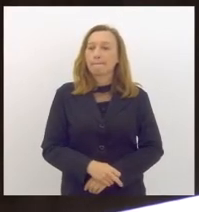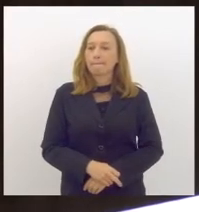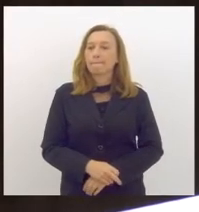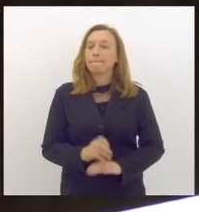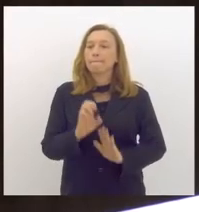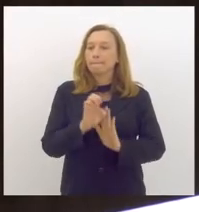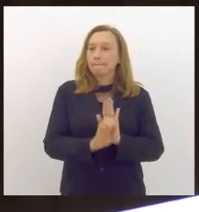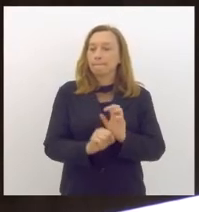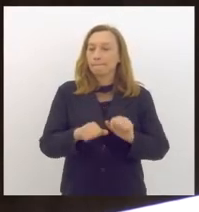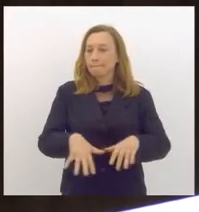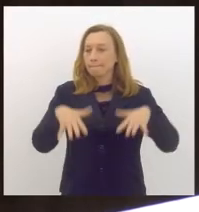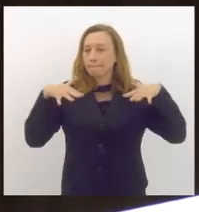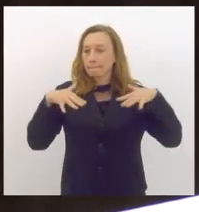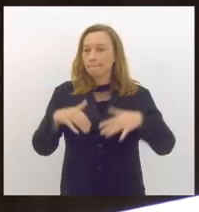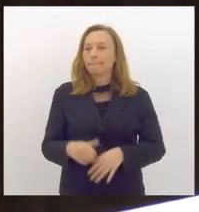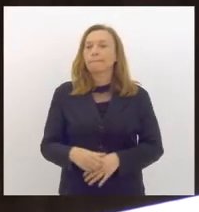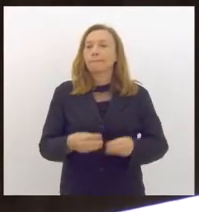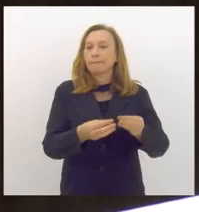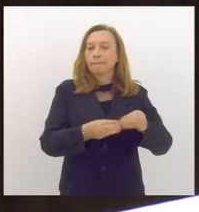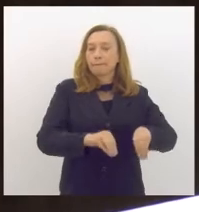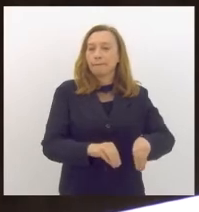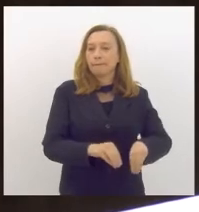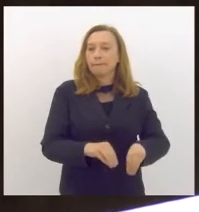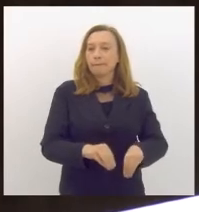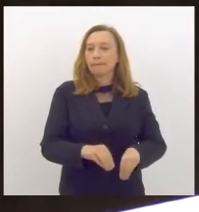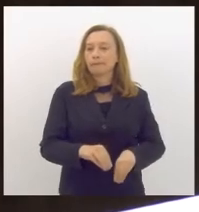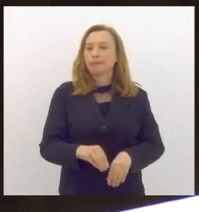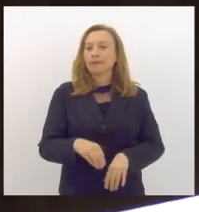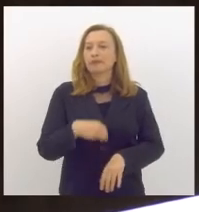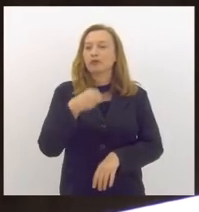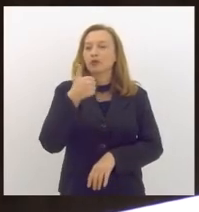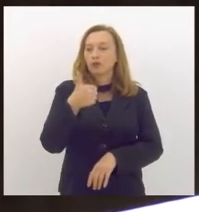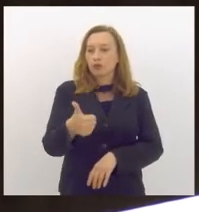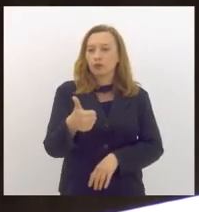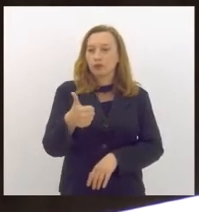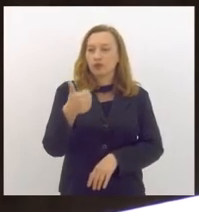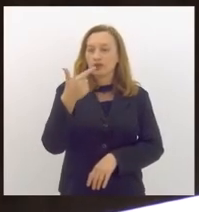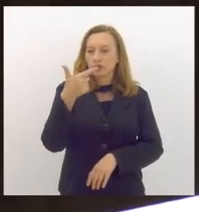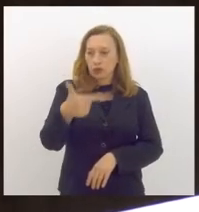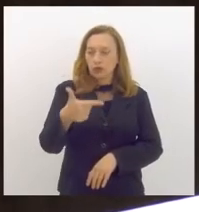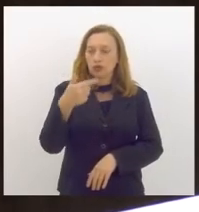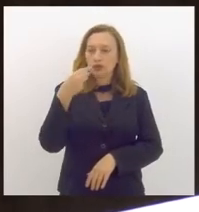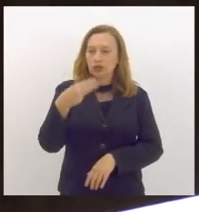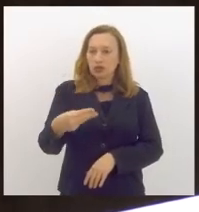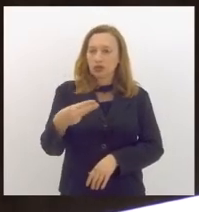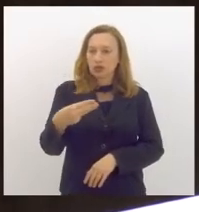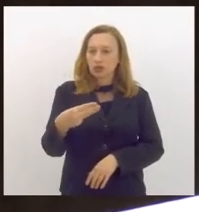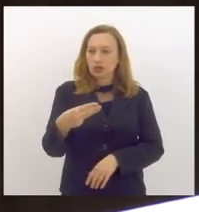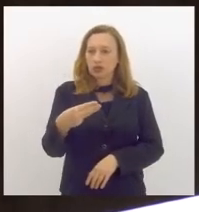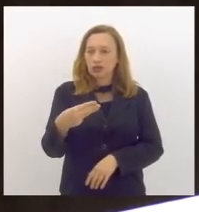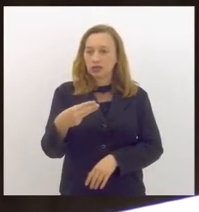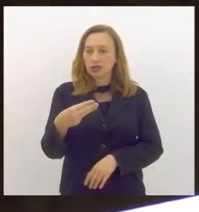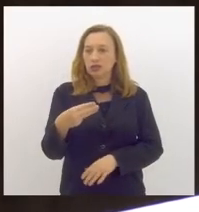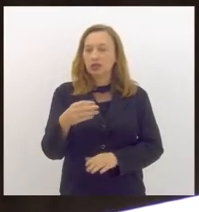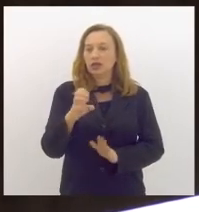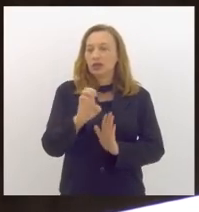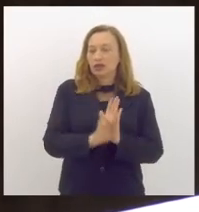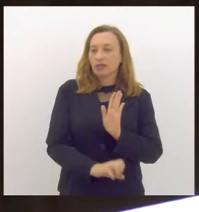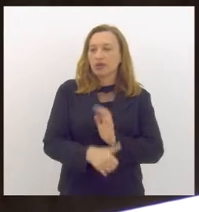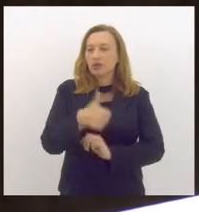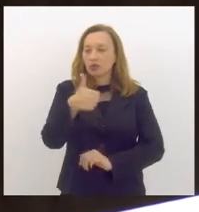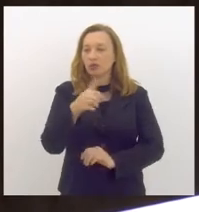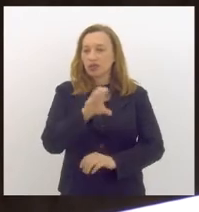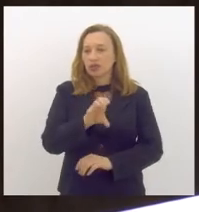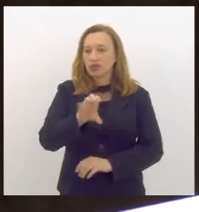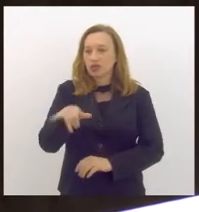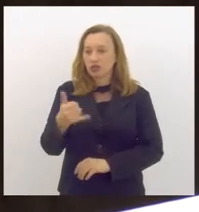Emendas de plenário. Prejudicadas as emendas 1, 2 e 3 pela emenda 1 da